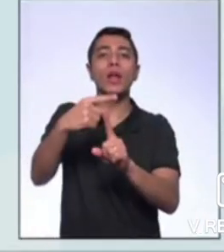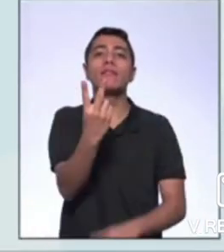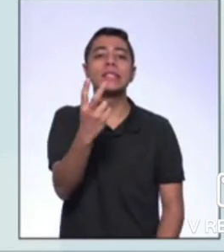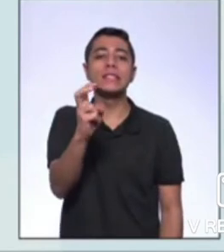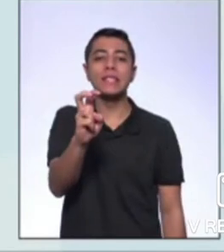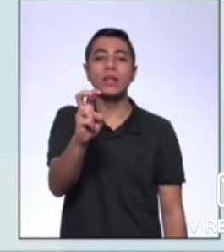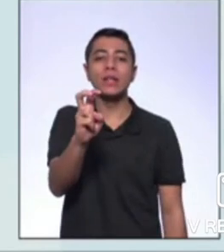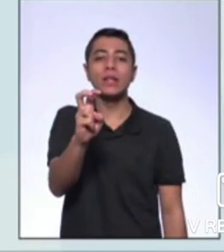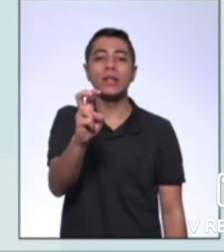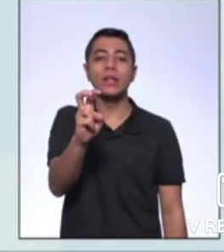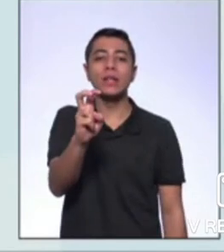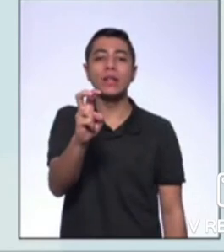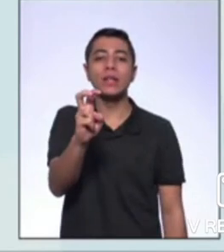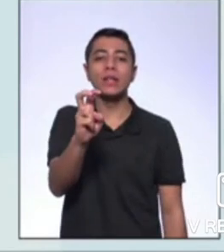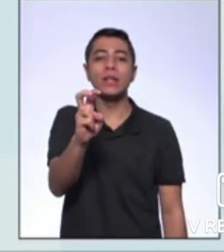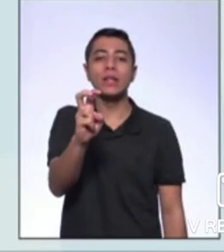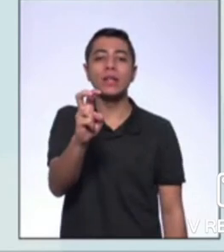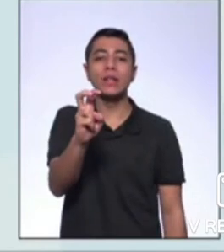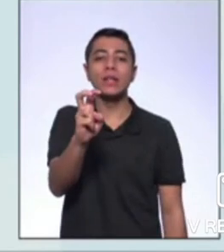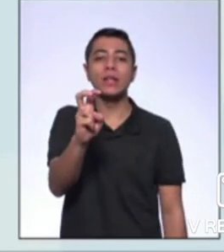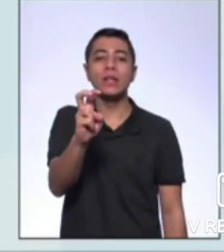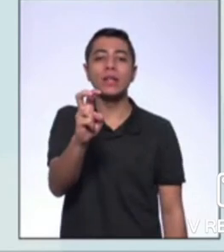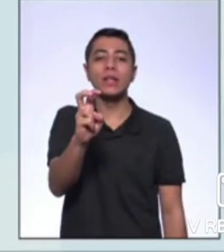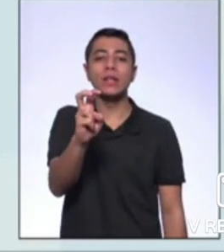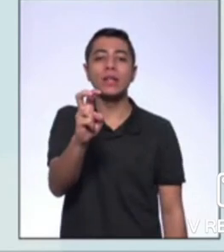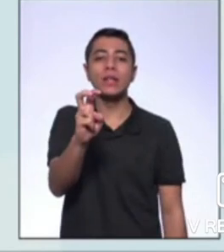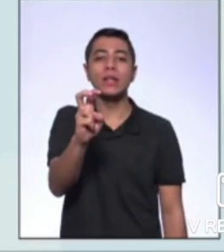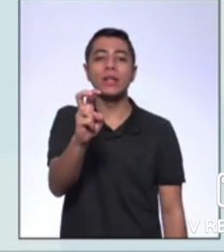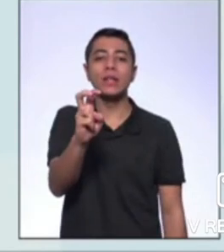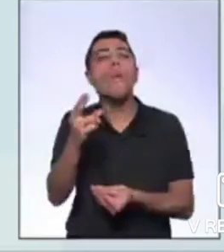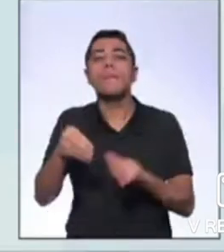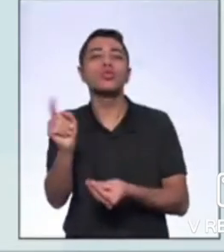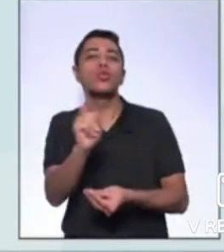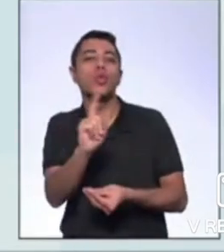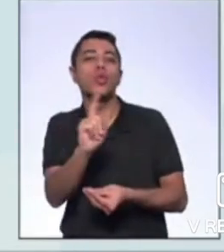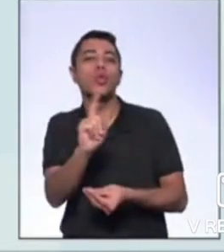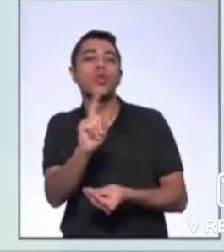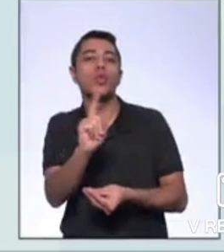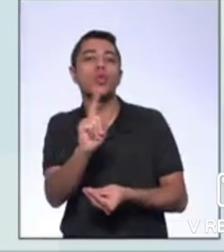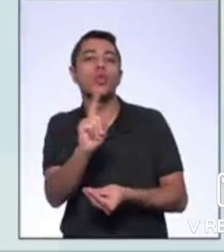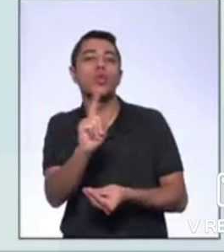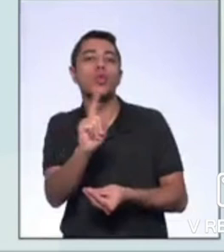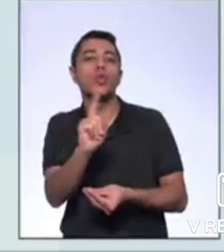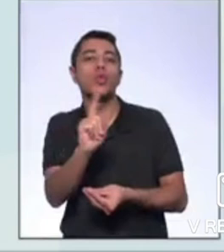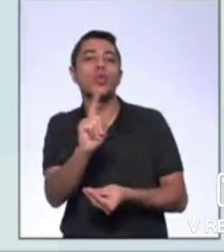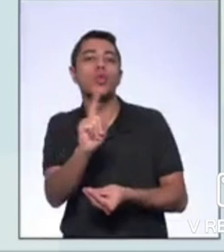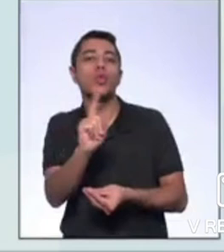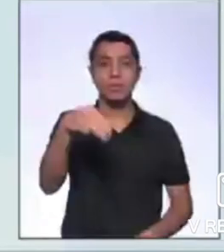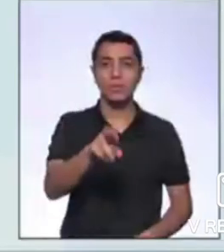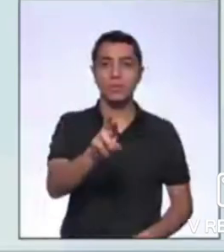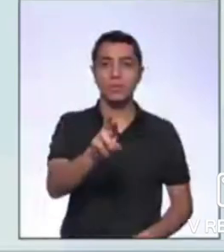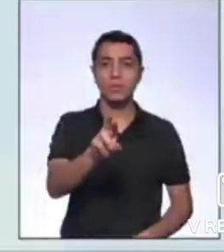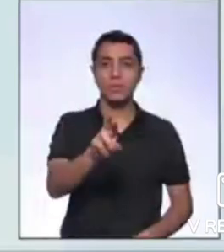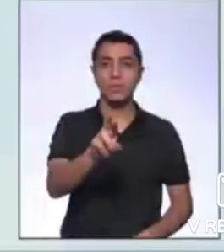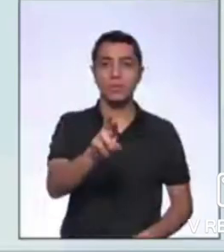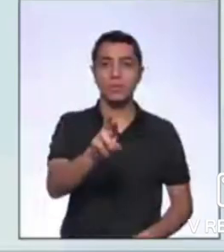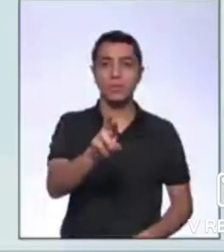ser homogênea ou heterogênea? Então eu vou dar para vocês aí 2 minutinhos para responder essa questão.